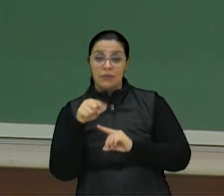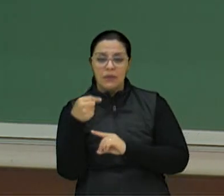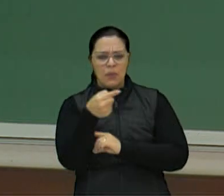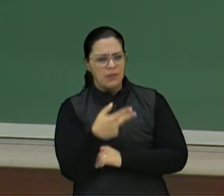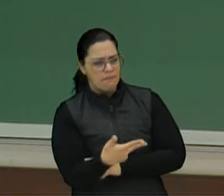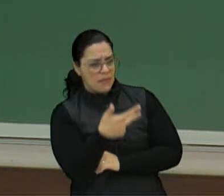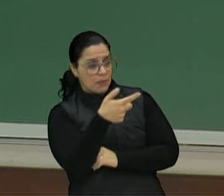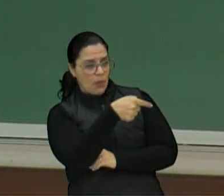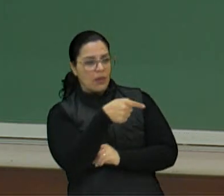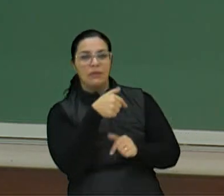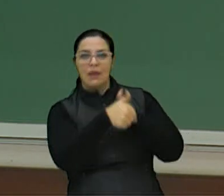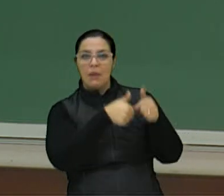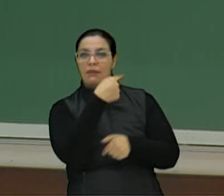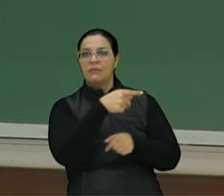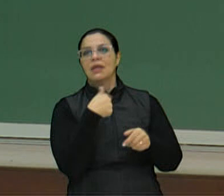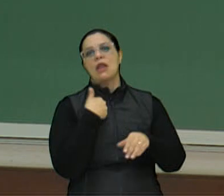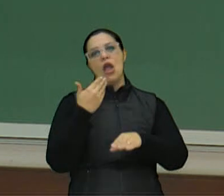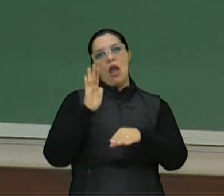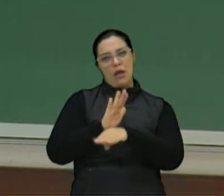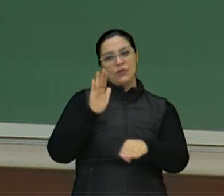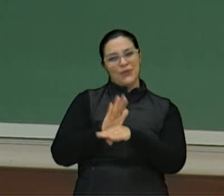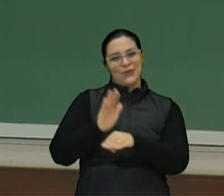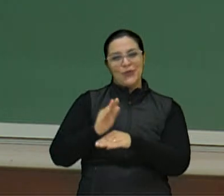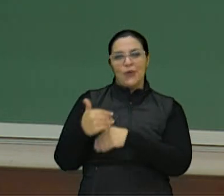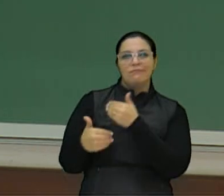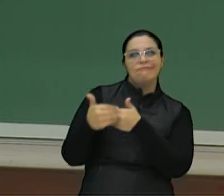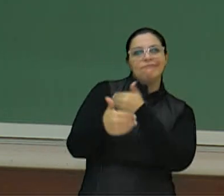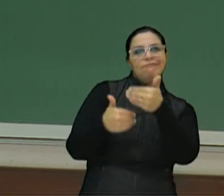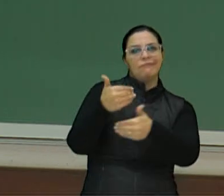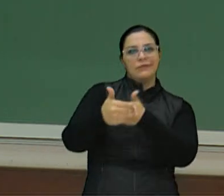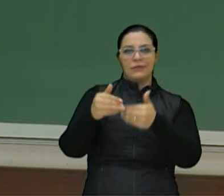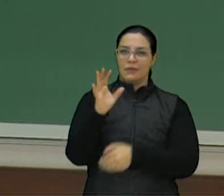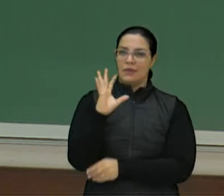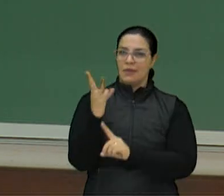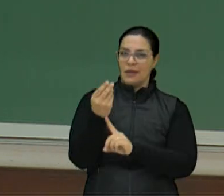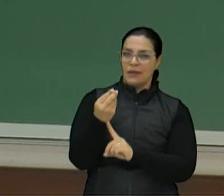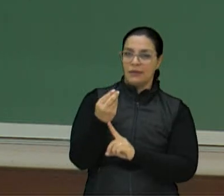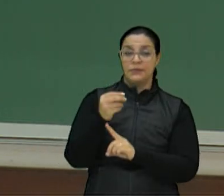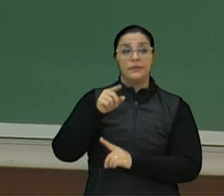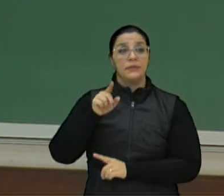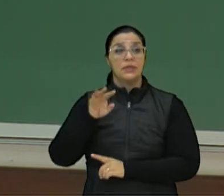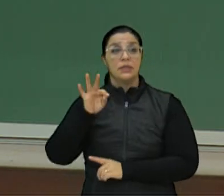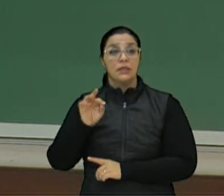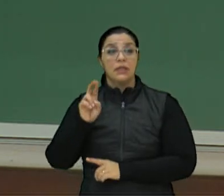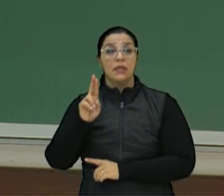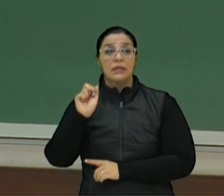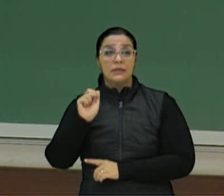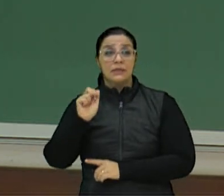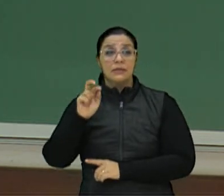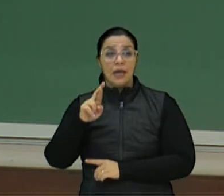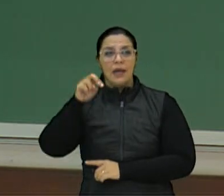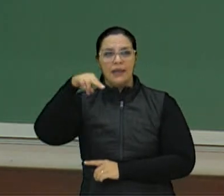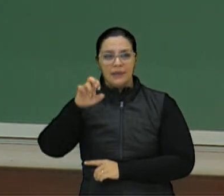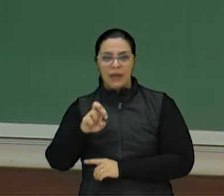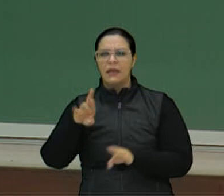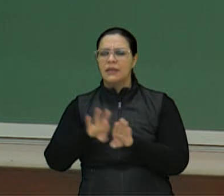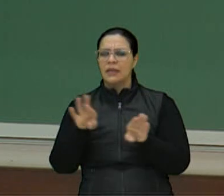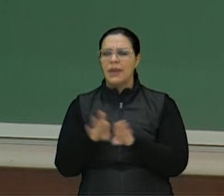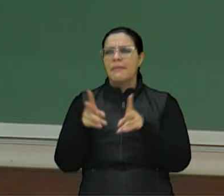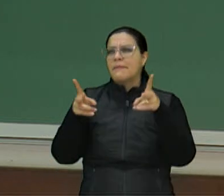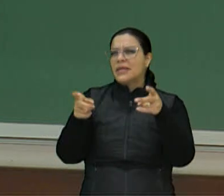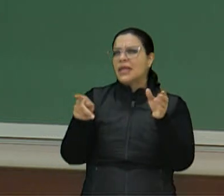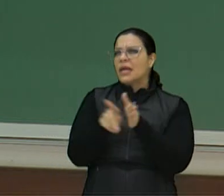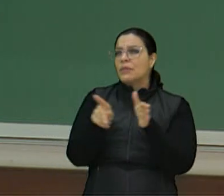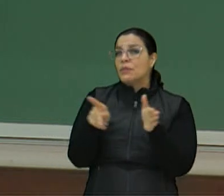pintura contribuiu para o desenvolvimento da obra de arte. Turner concebe as aquarelas principalmente do ponto de